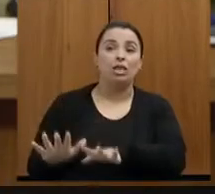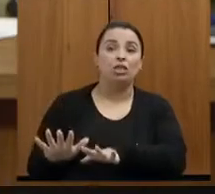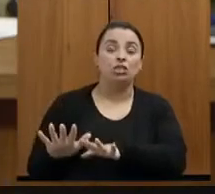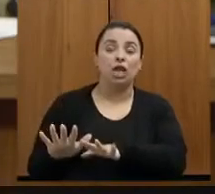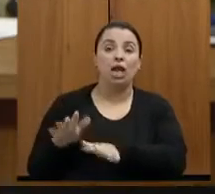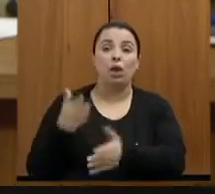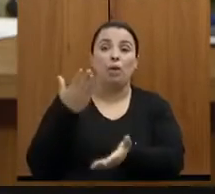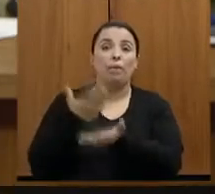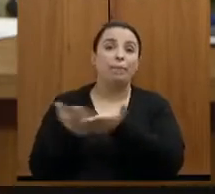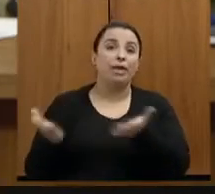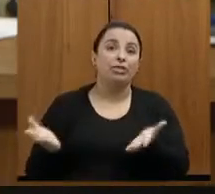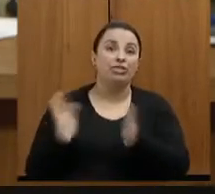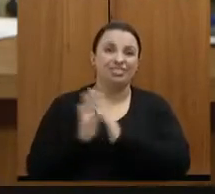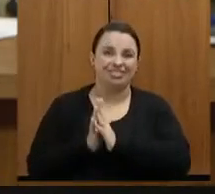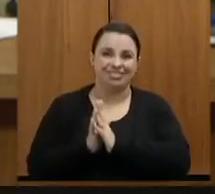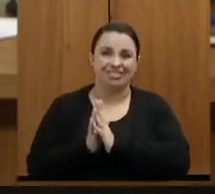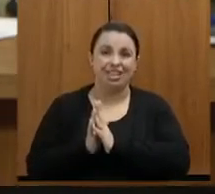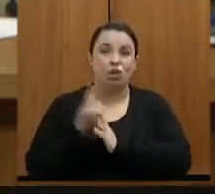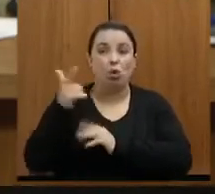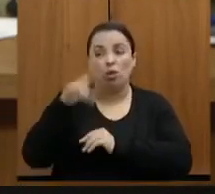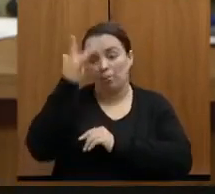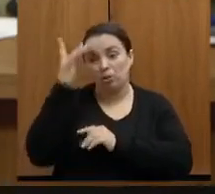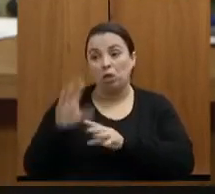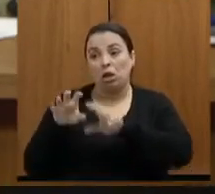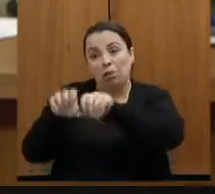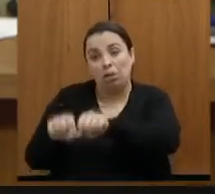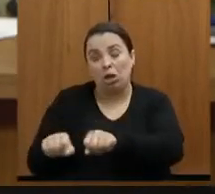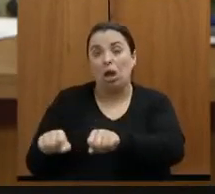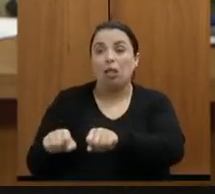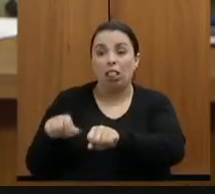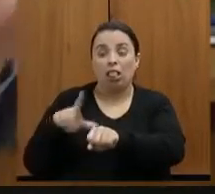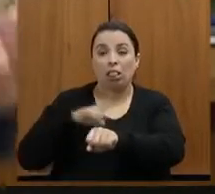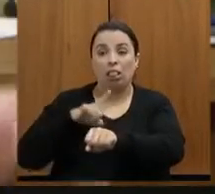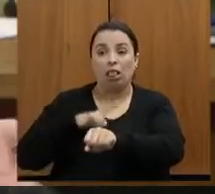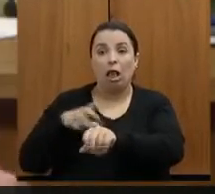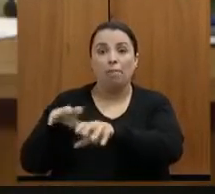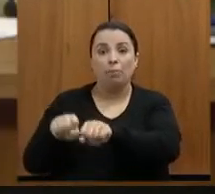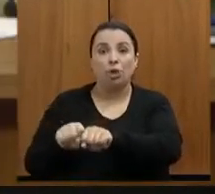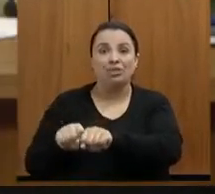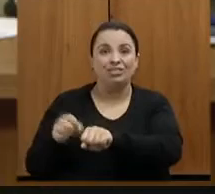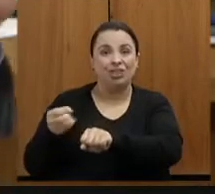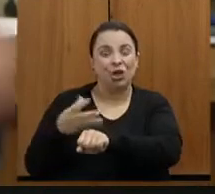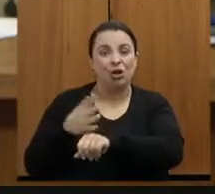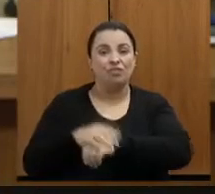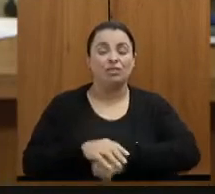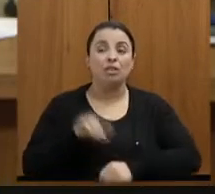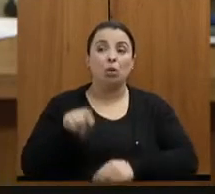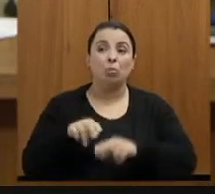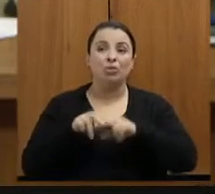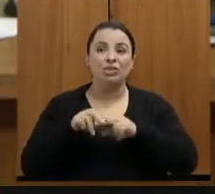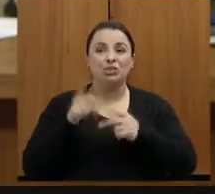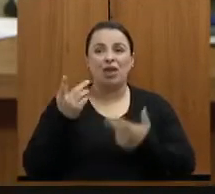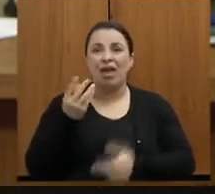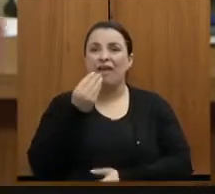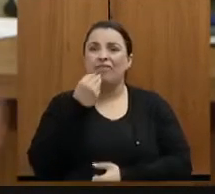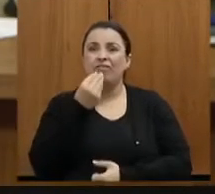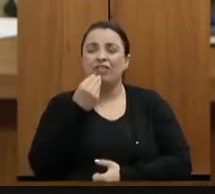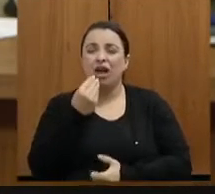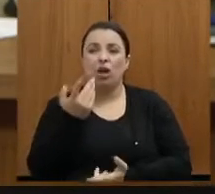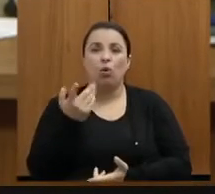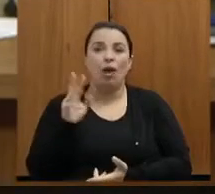perdi a posse dela. E o próximo que me suceder terá essa posse nova. Então, por isso, é precário, porque ela não